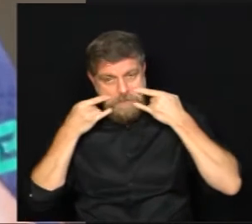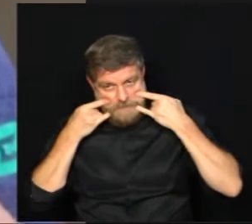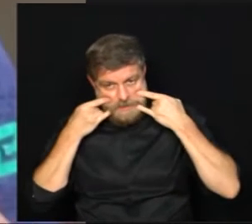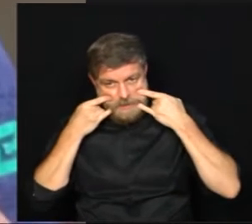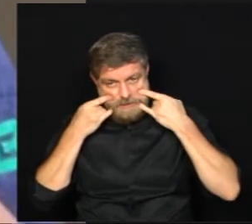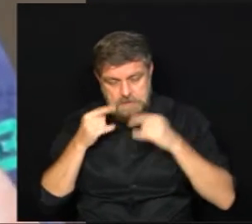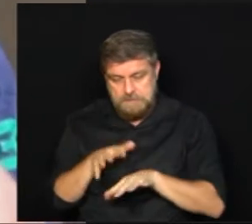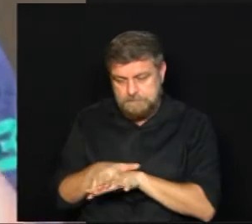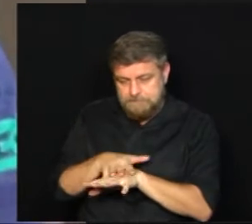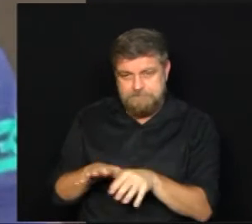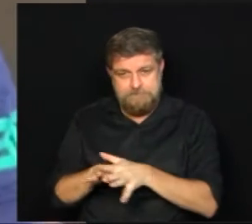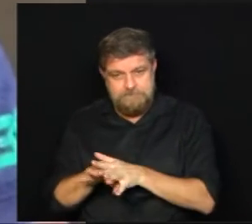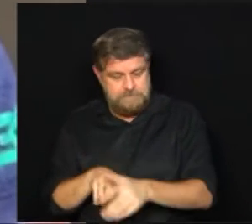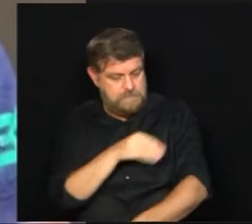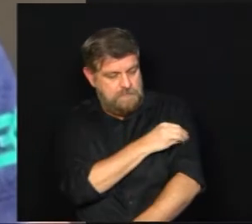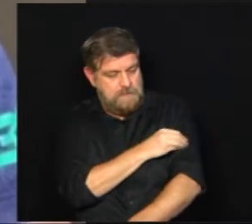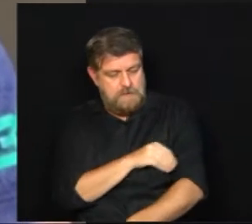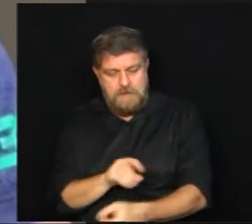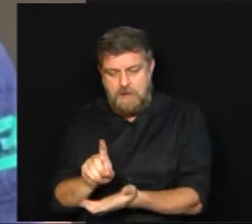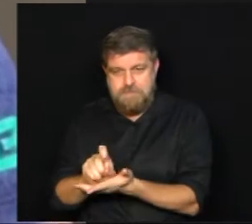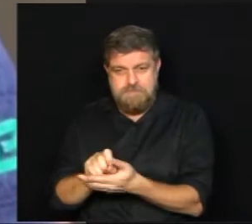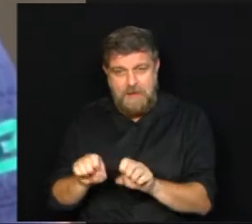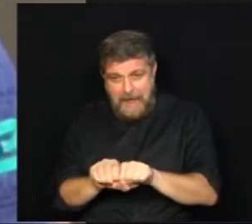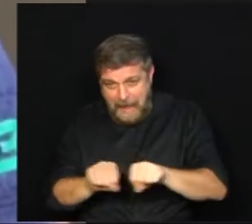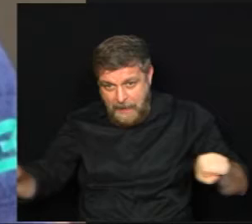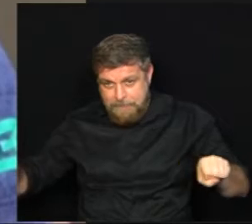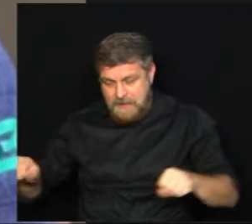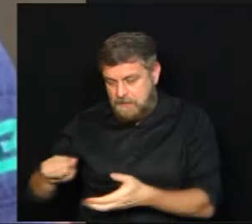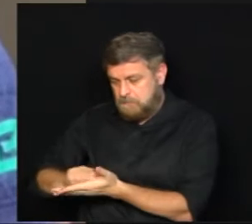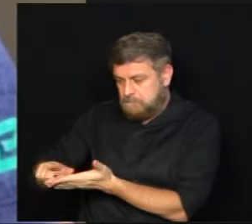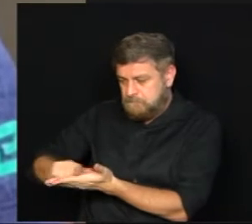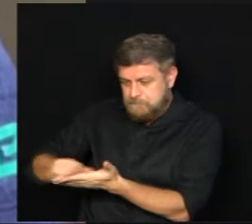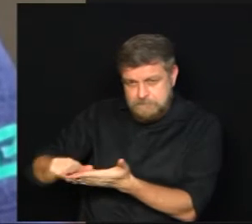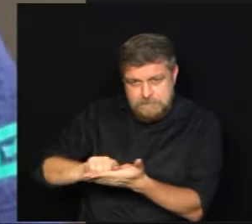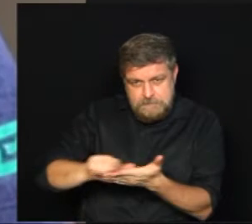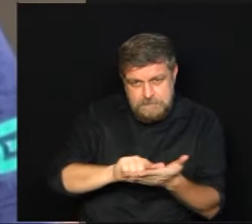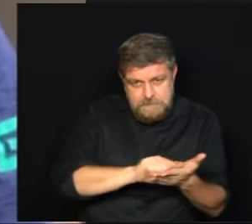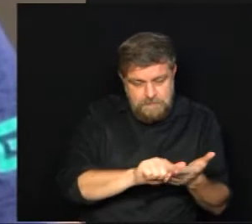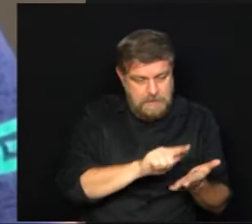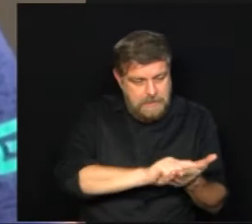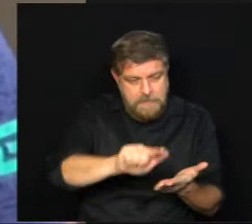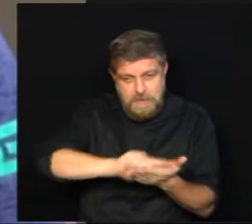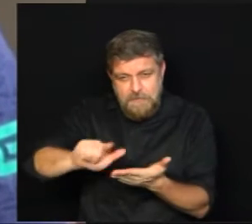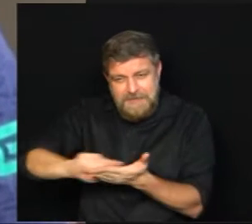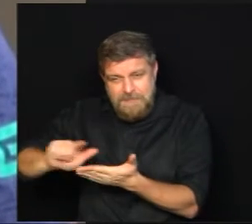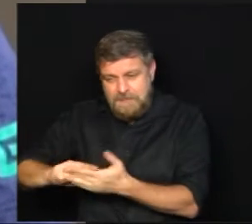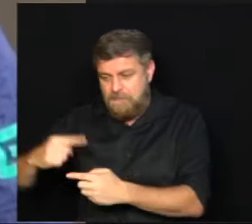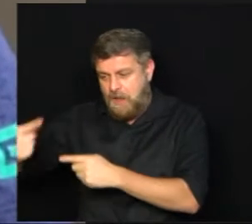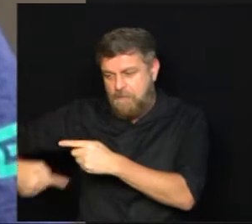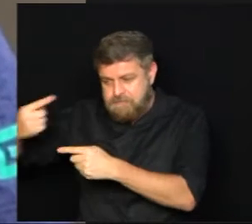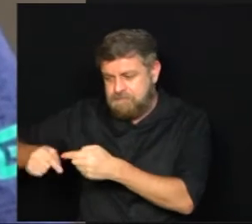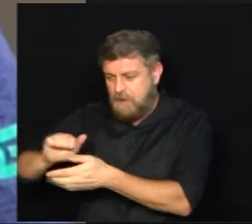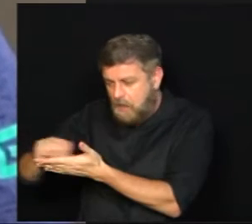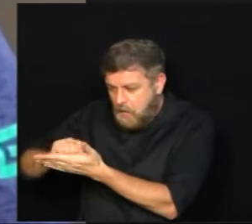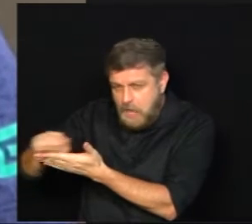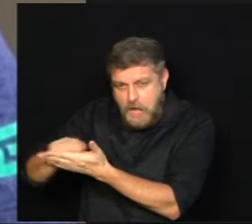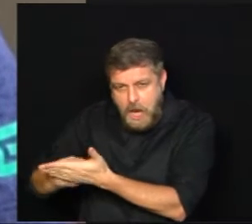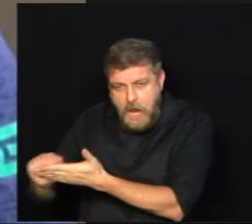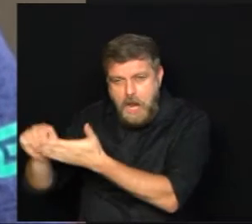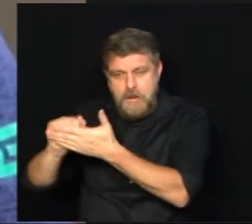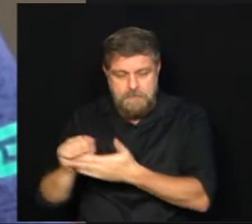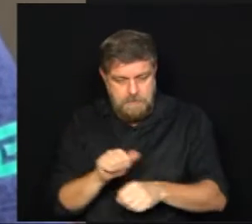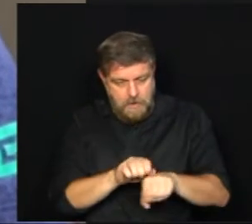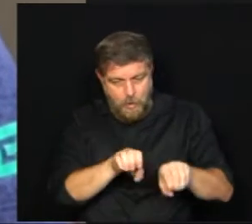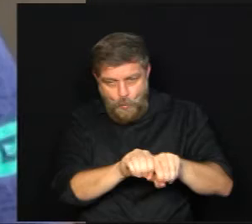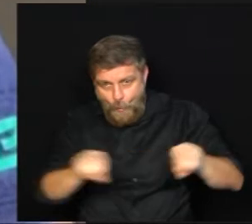passo álcool, tudo, limpo a barra, todas as anilhas, todo dia. Uhum. E está sendo uma